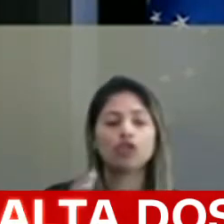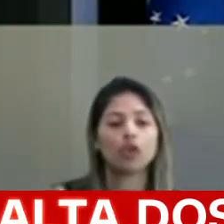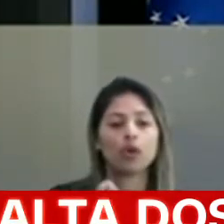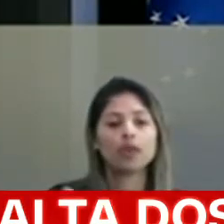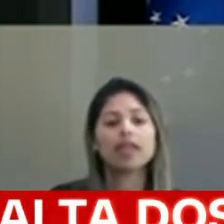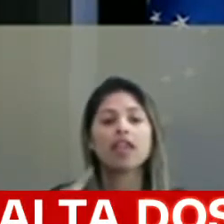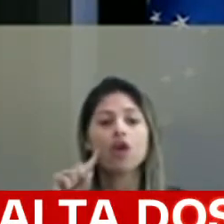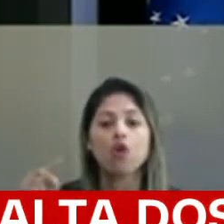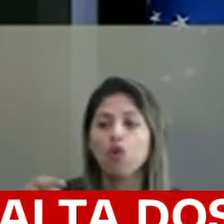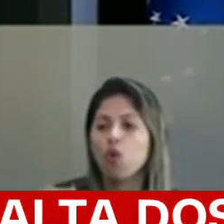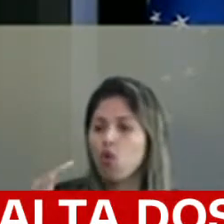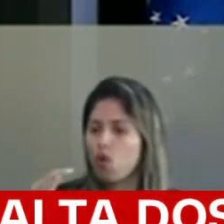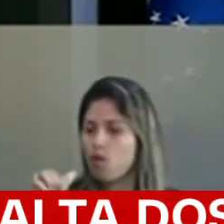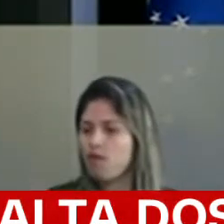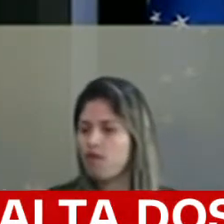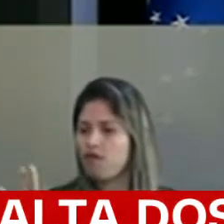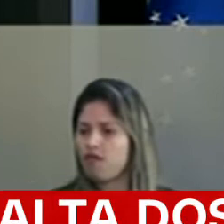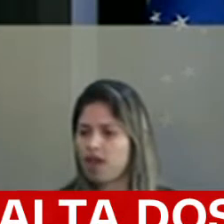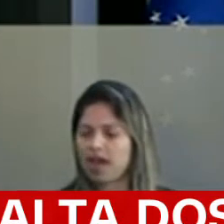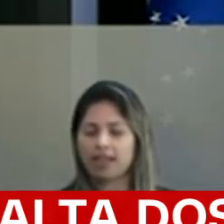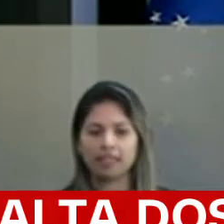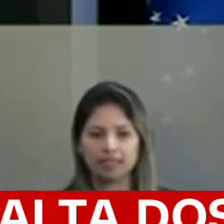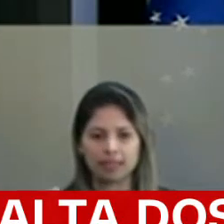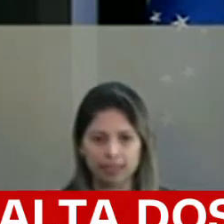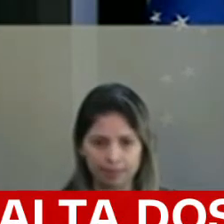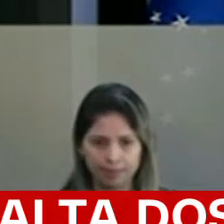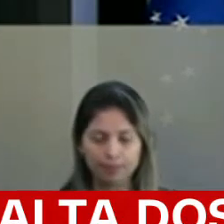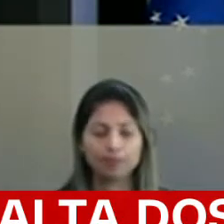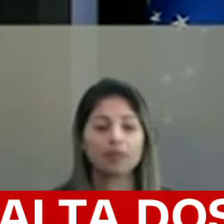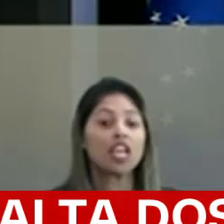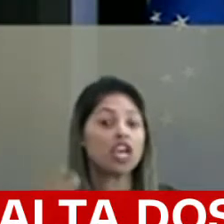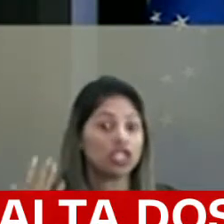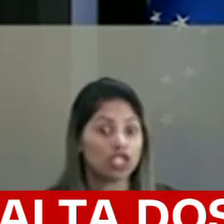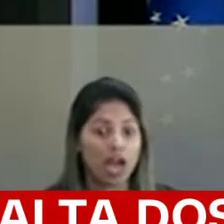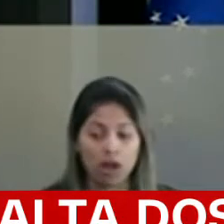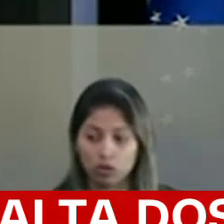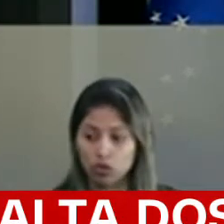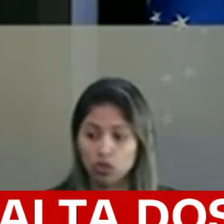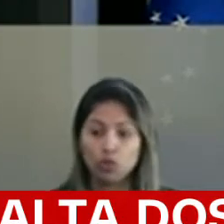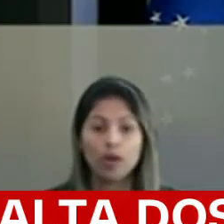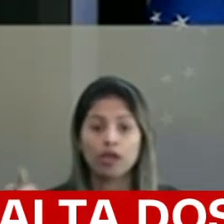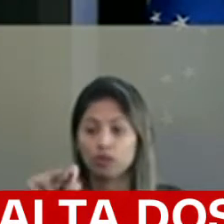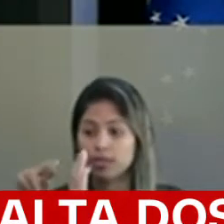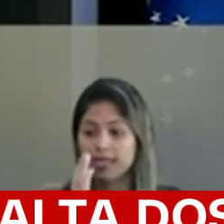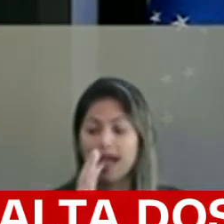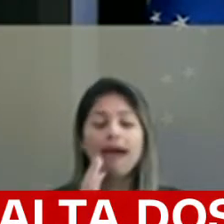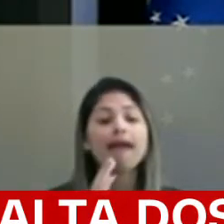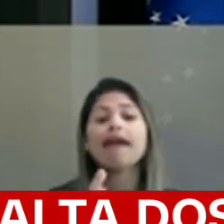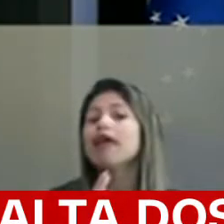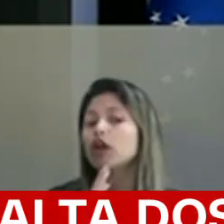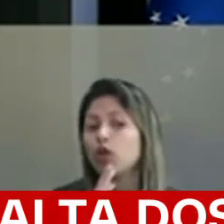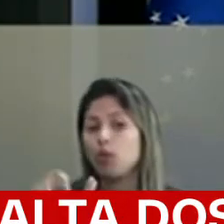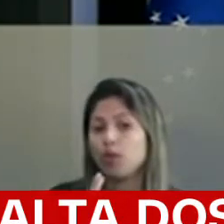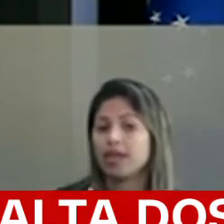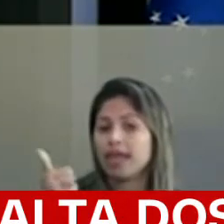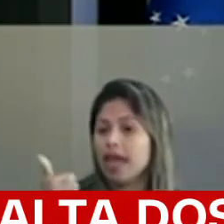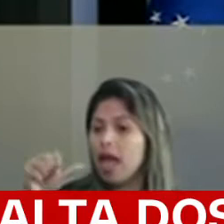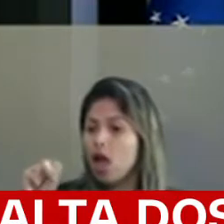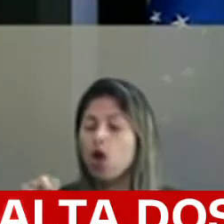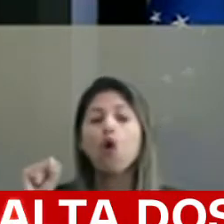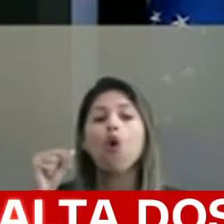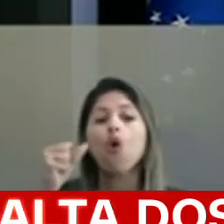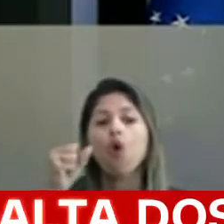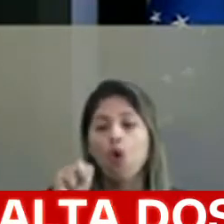Fazendária, o CONFAZ. Mantidas as regras atuais, considerando-se IPCA de